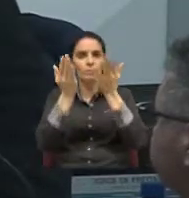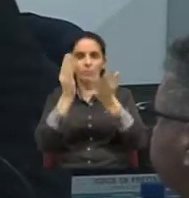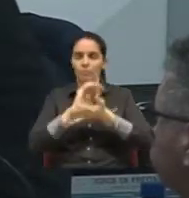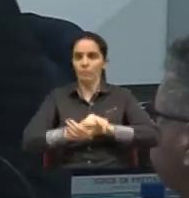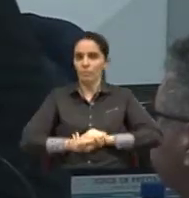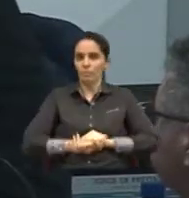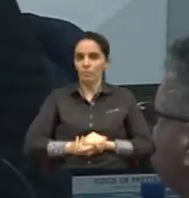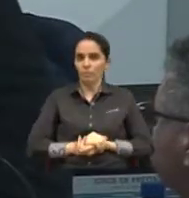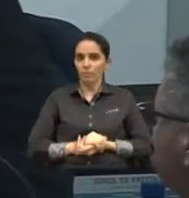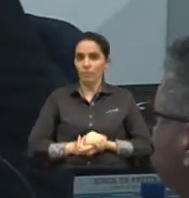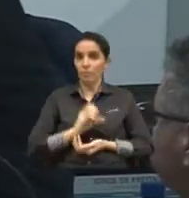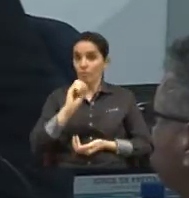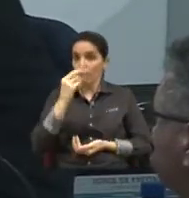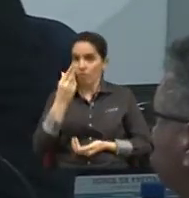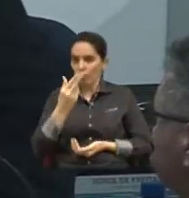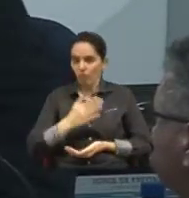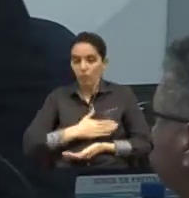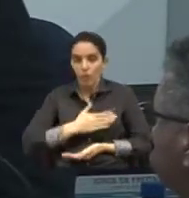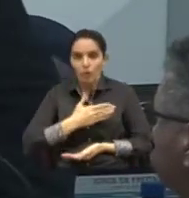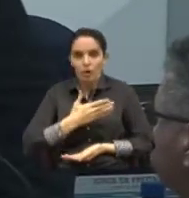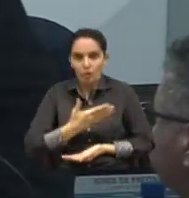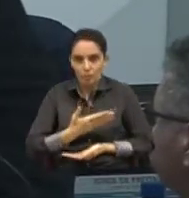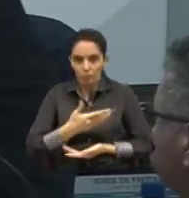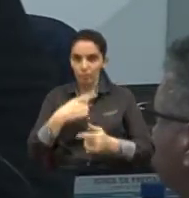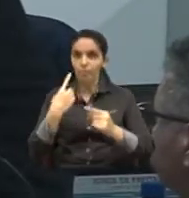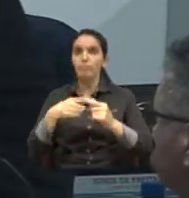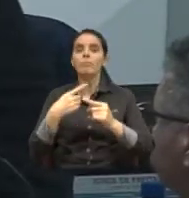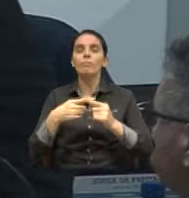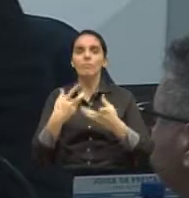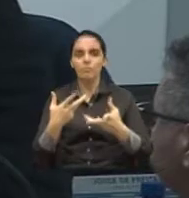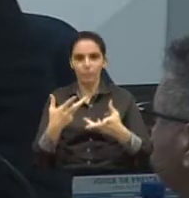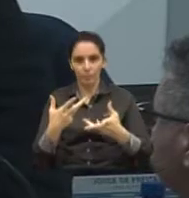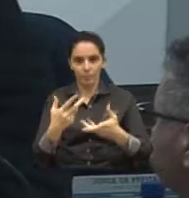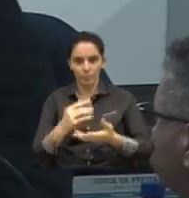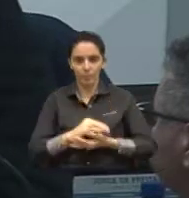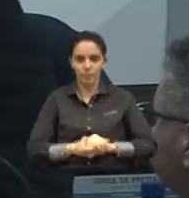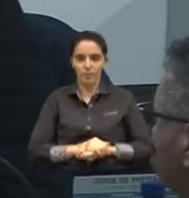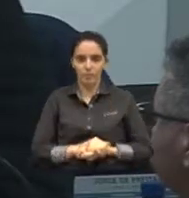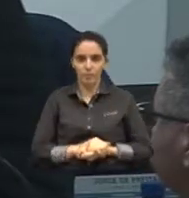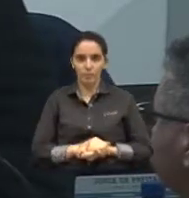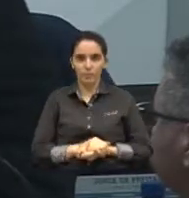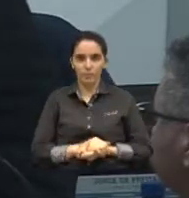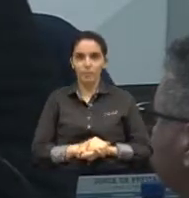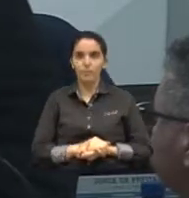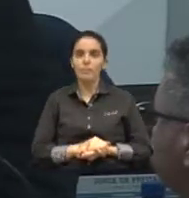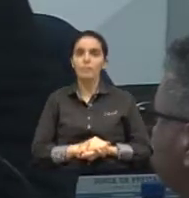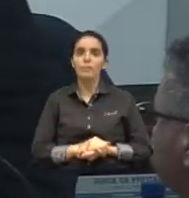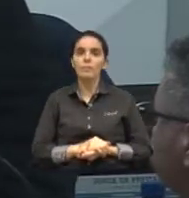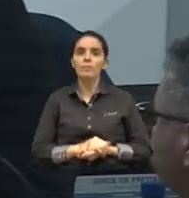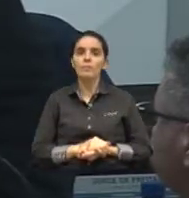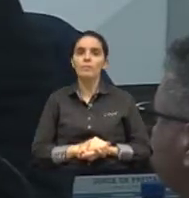Ou nos surpreendemos muitas vezes com esses atos, até mesmo a mídia não dando destaque.